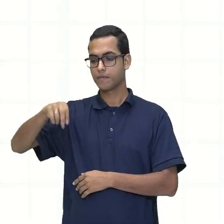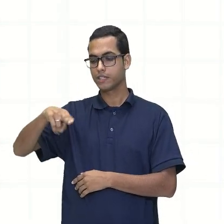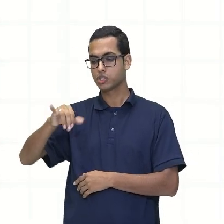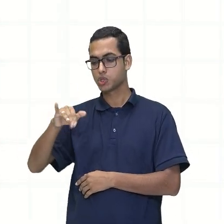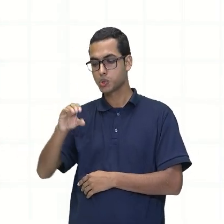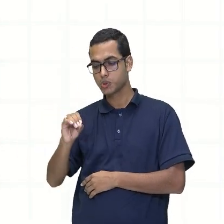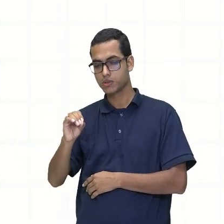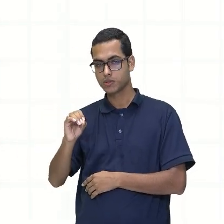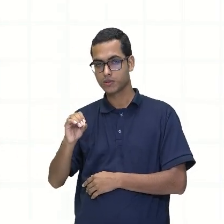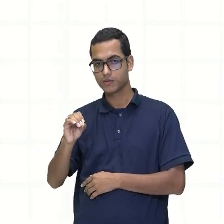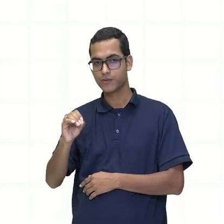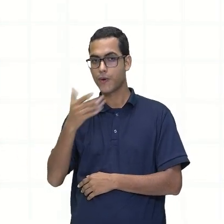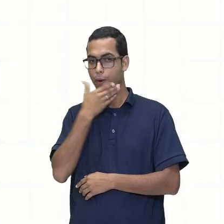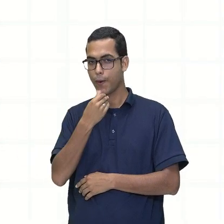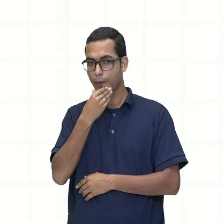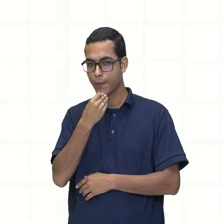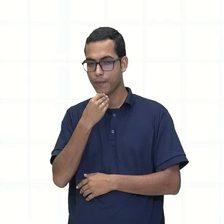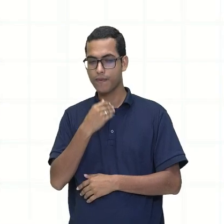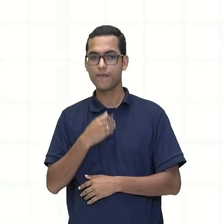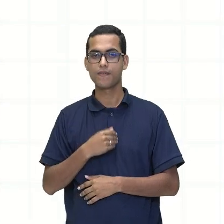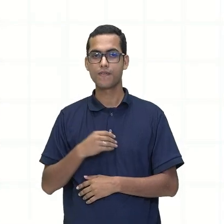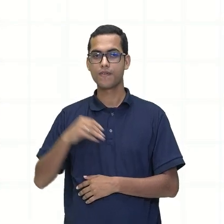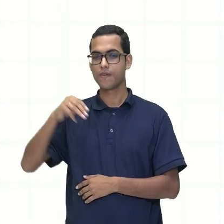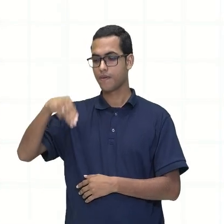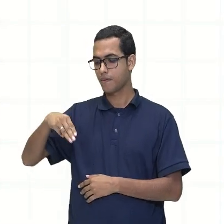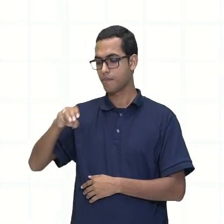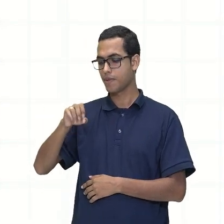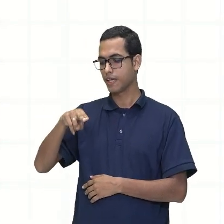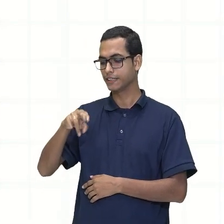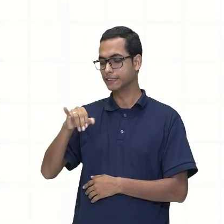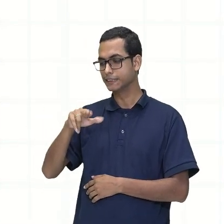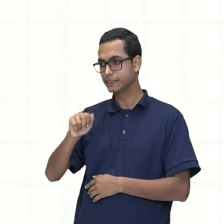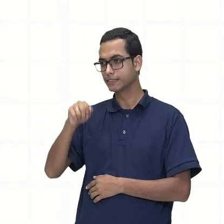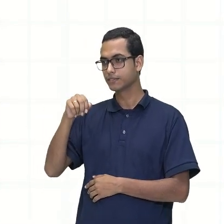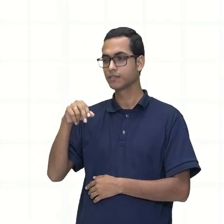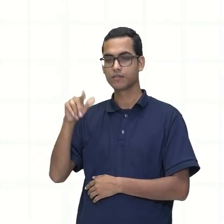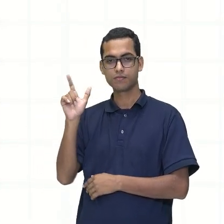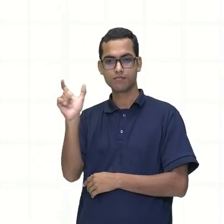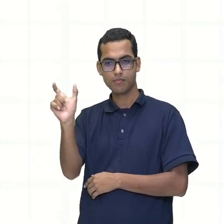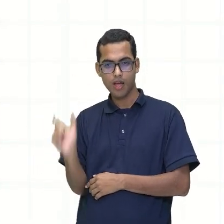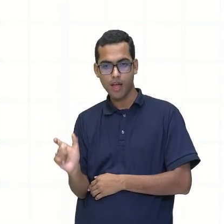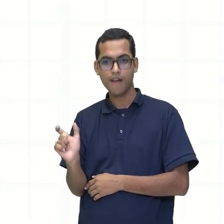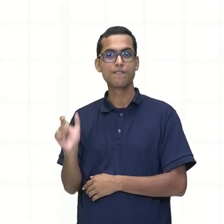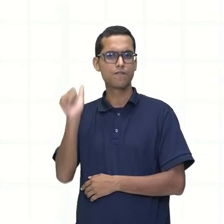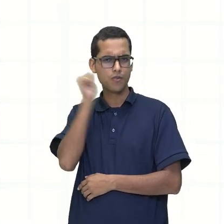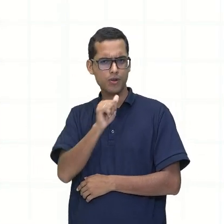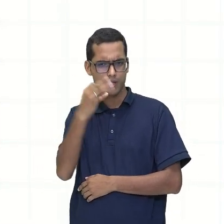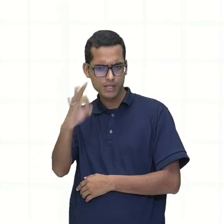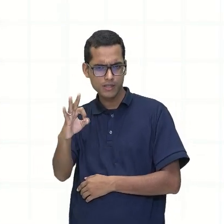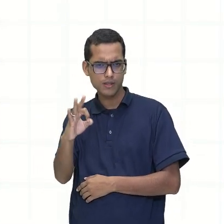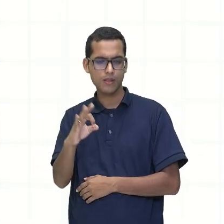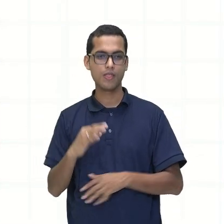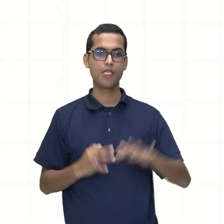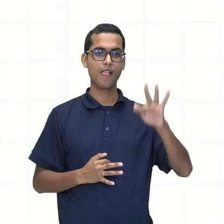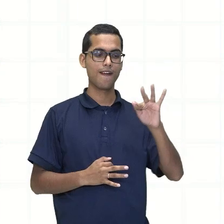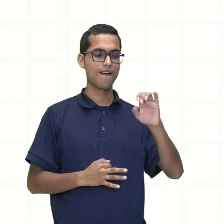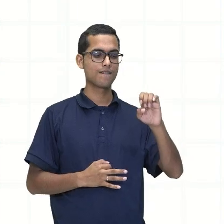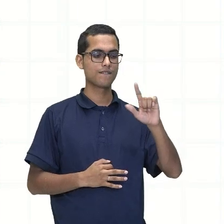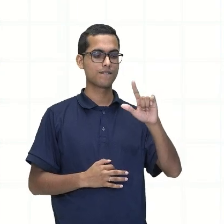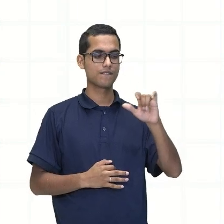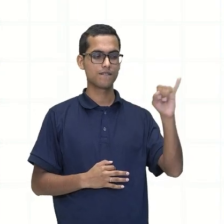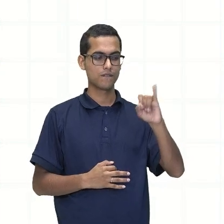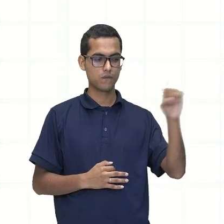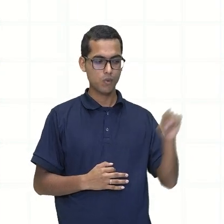quê? Masculino, menina, tá como feminino, certo? Que são os nossos